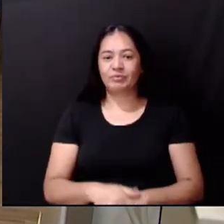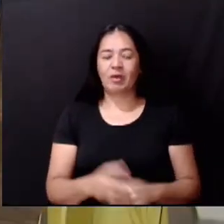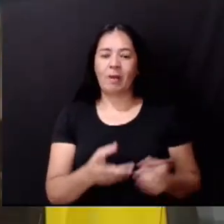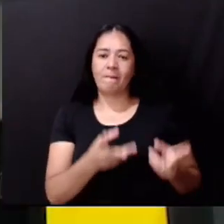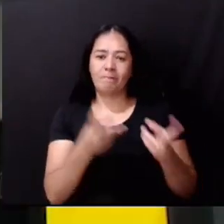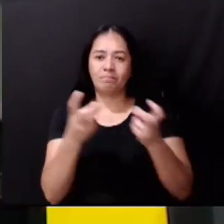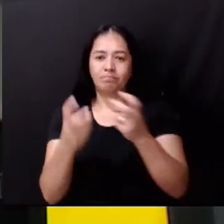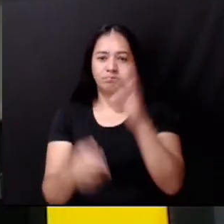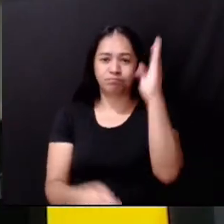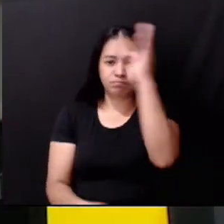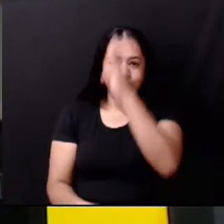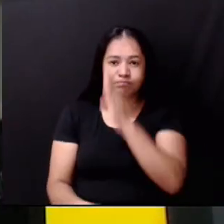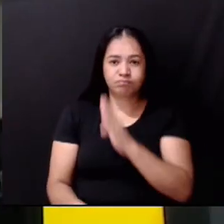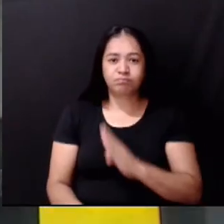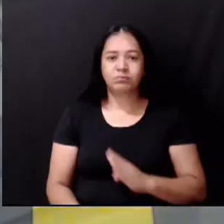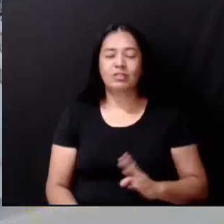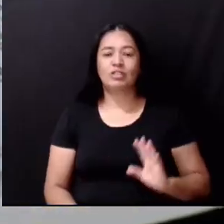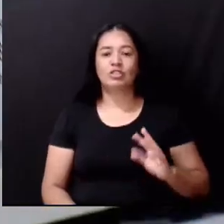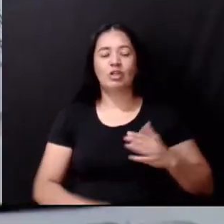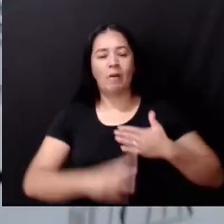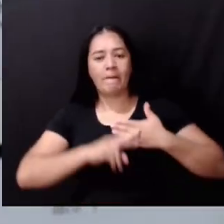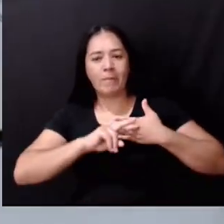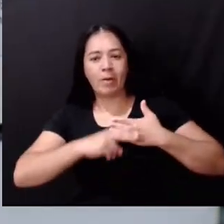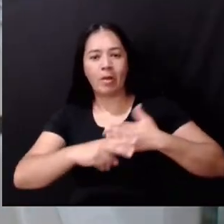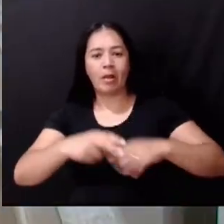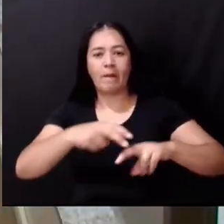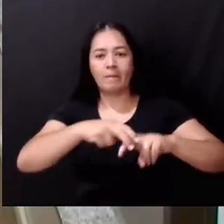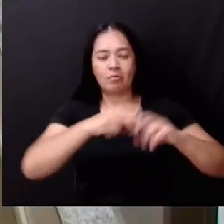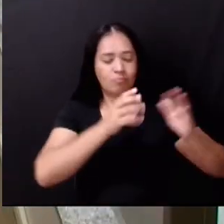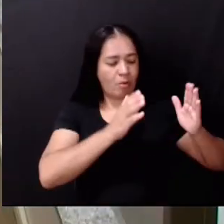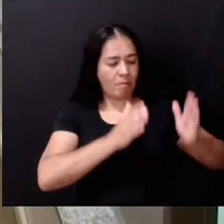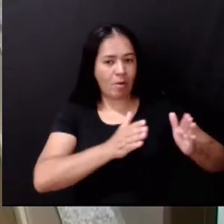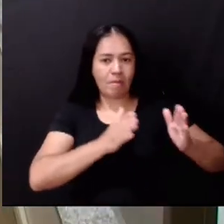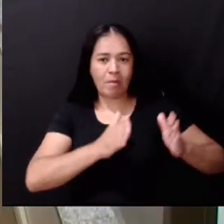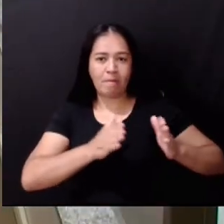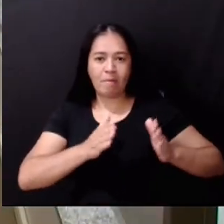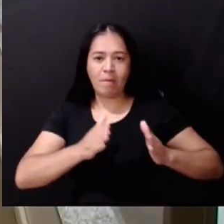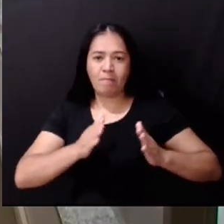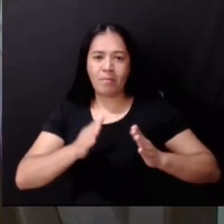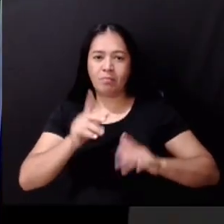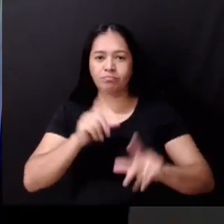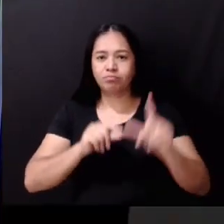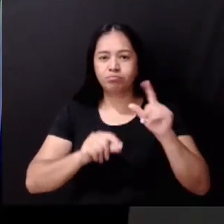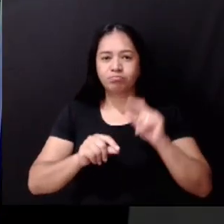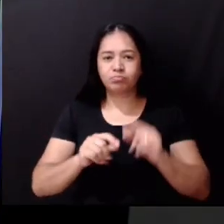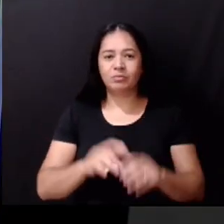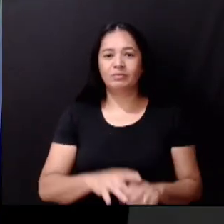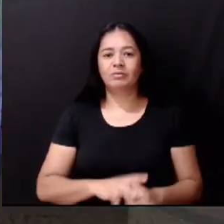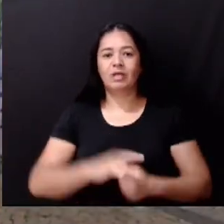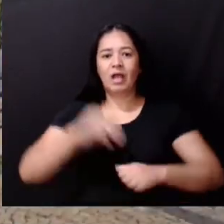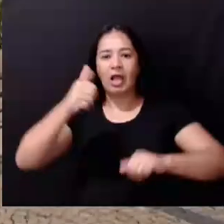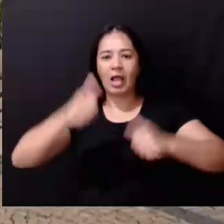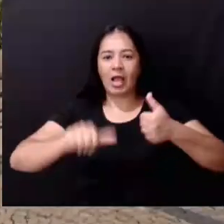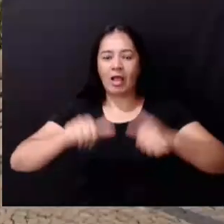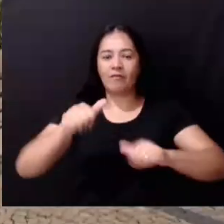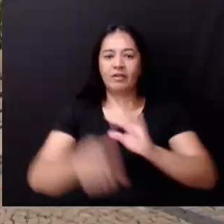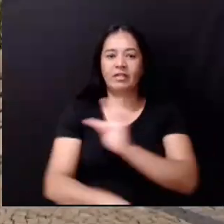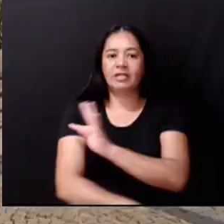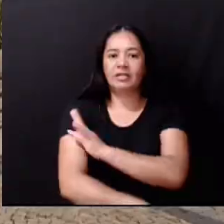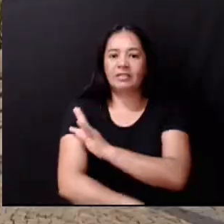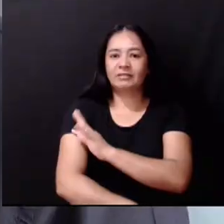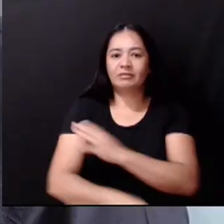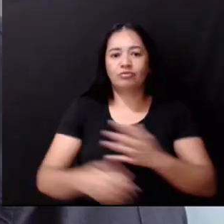foi resultado de um processo seletivo criterioso, com avaliação técnica e engajamento